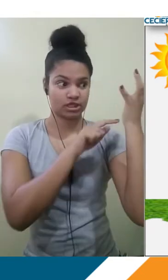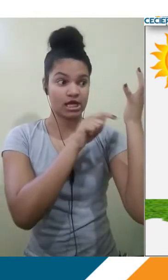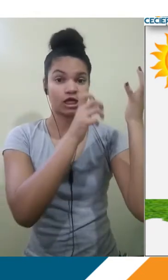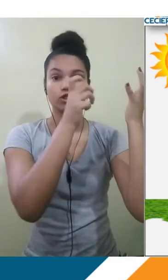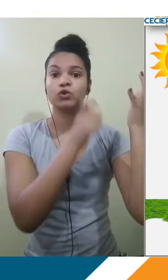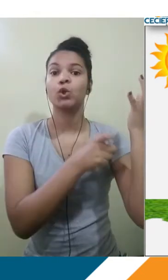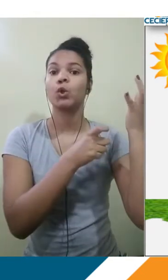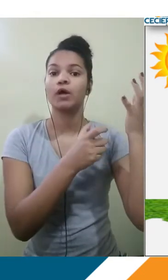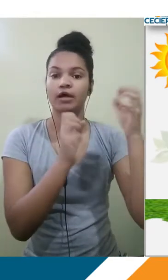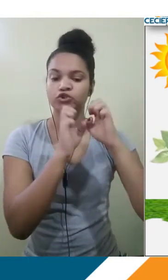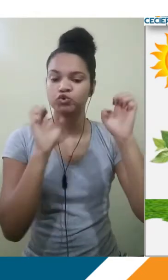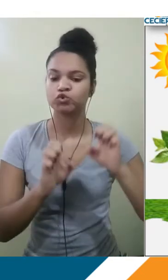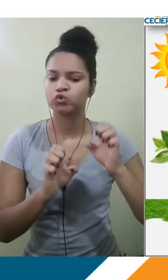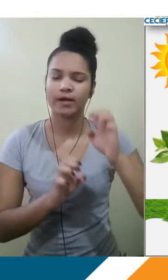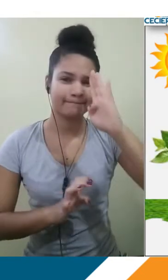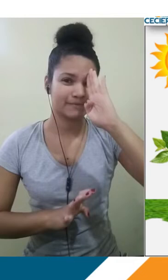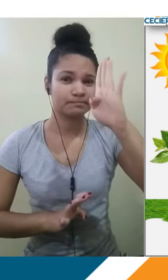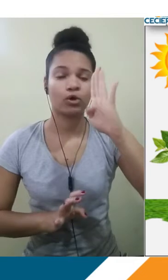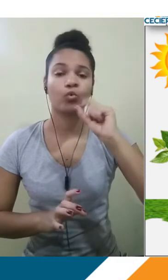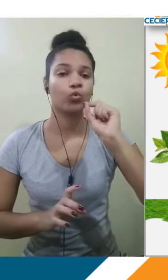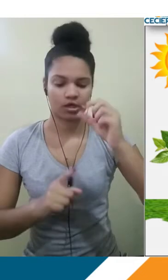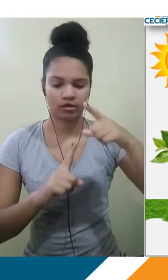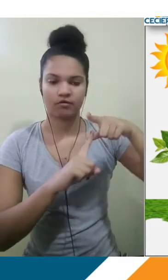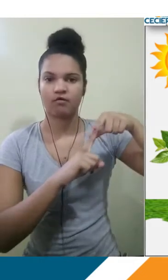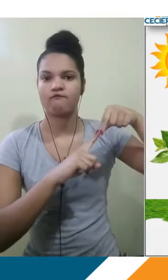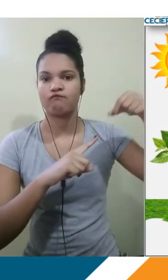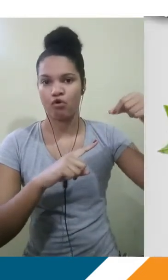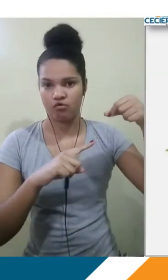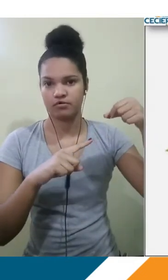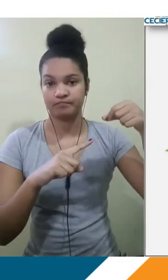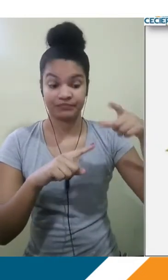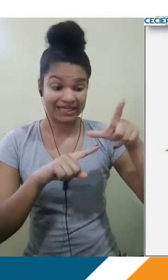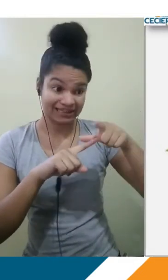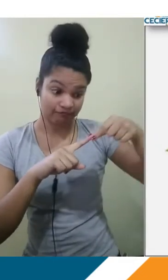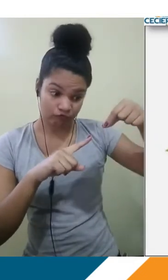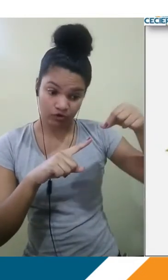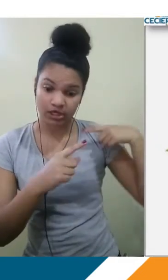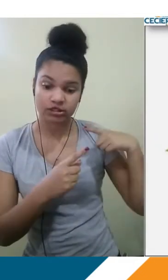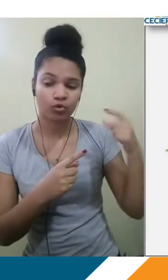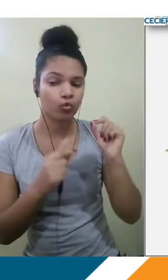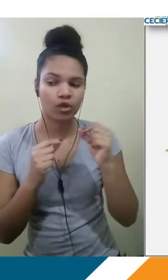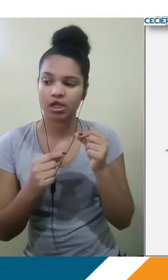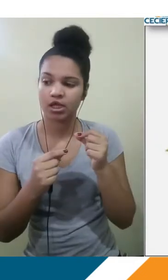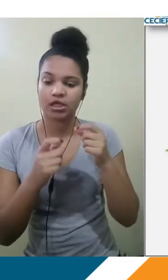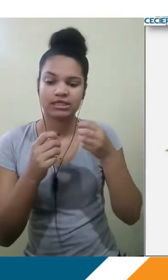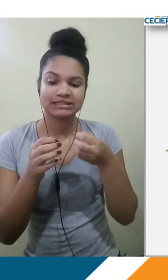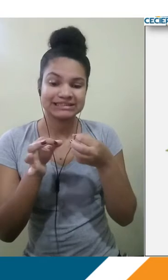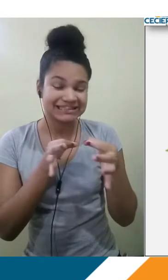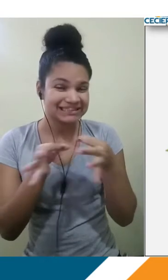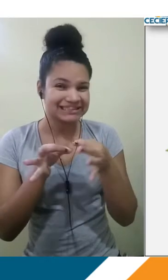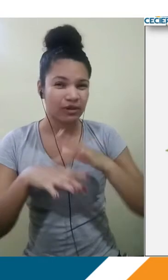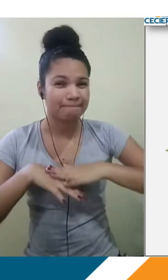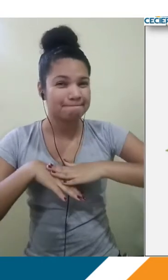fotossíntese é predominantemente a folha. É nas folhas que se localizam as células com a